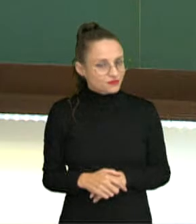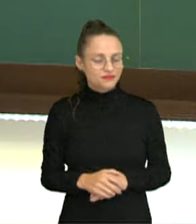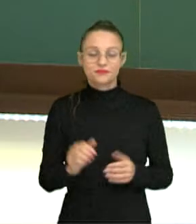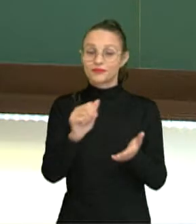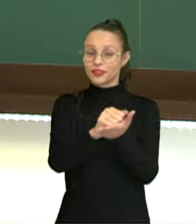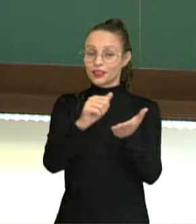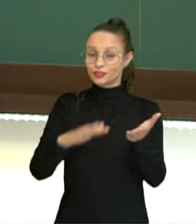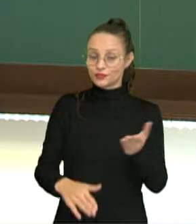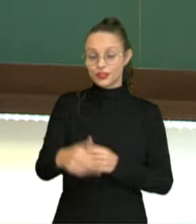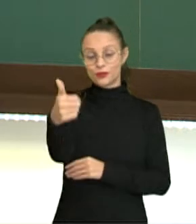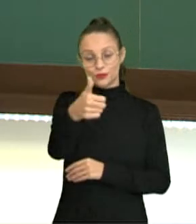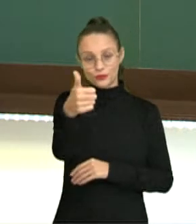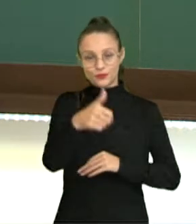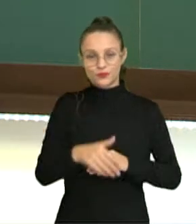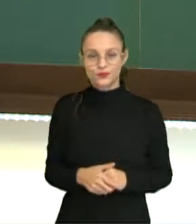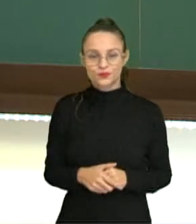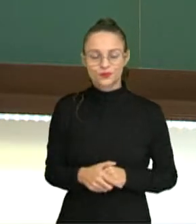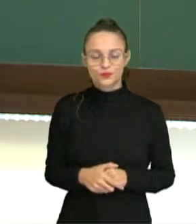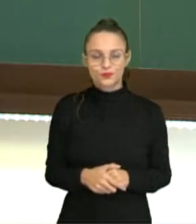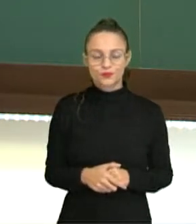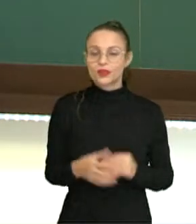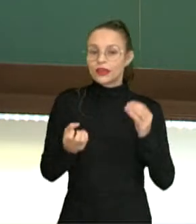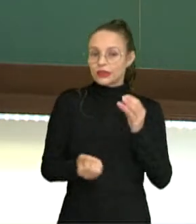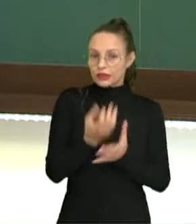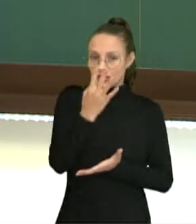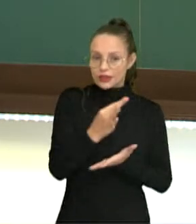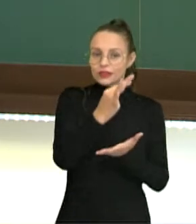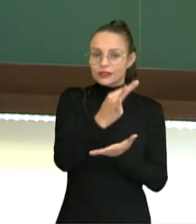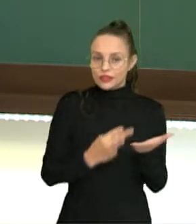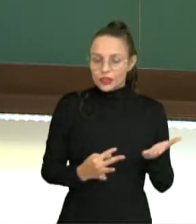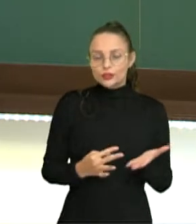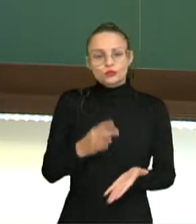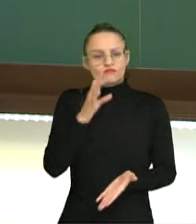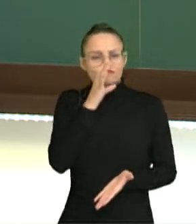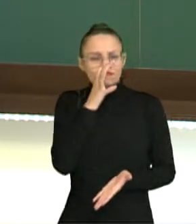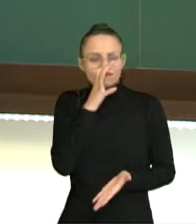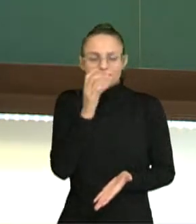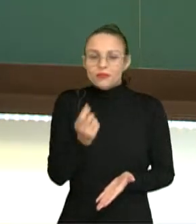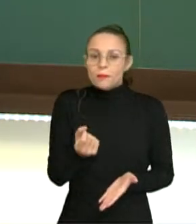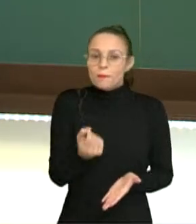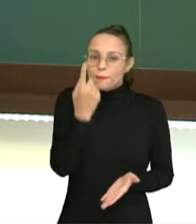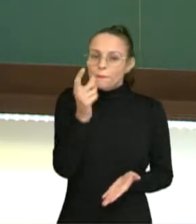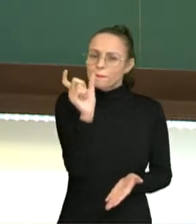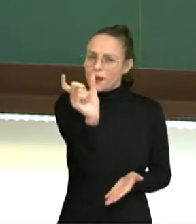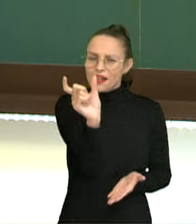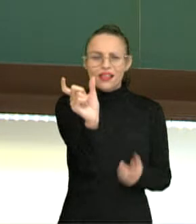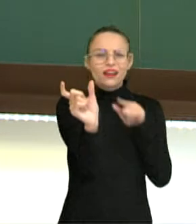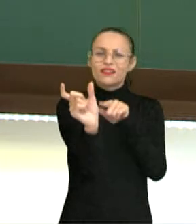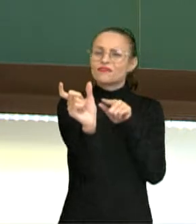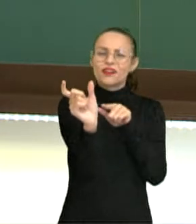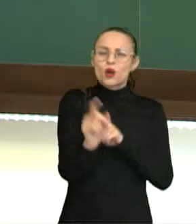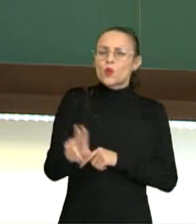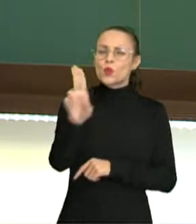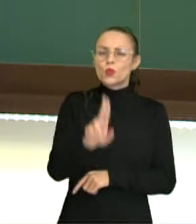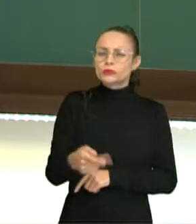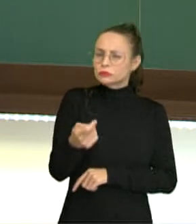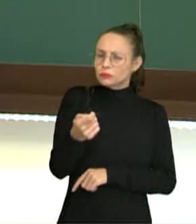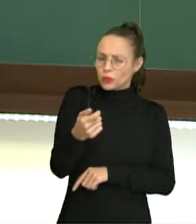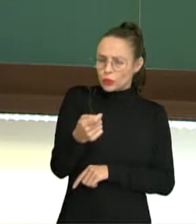Atividade 1. Ao criar um texto tão incrível, com uma palavra tão pouco usual,